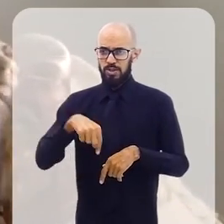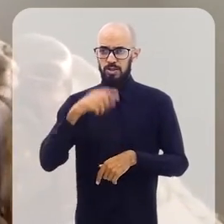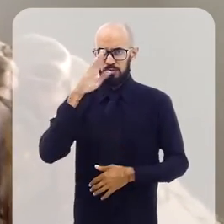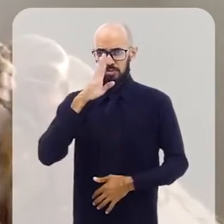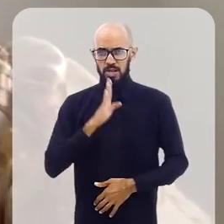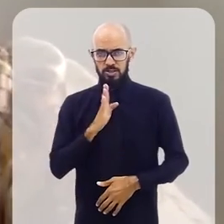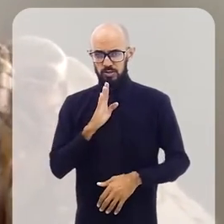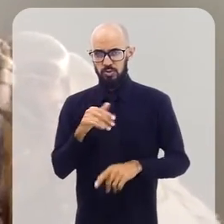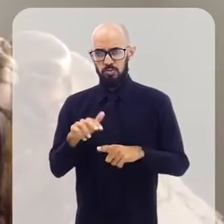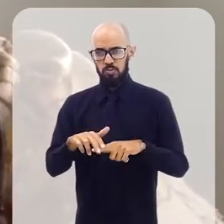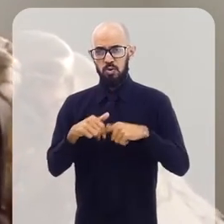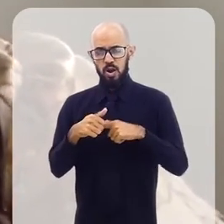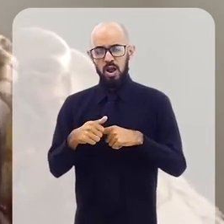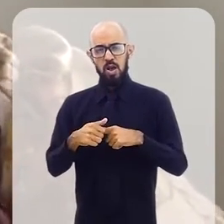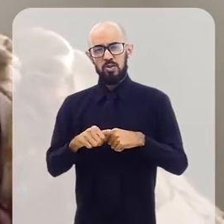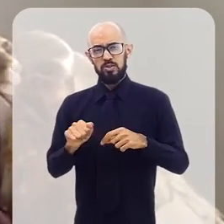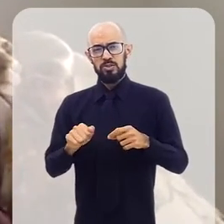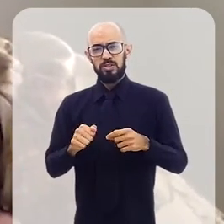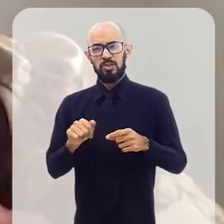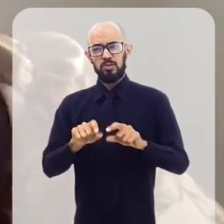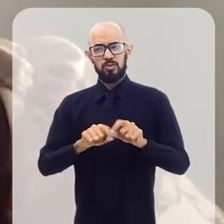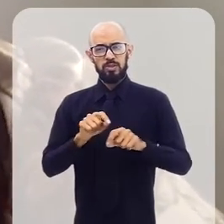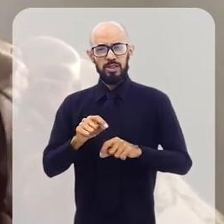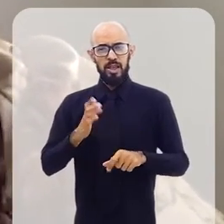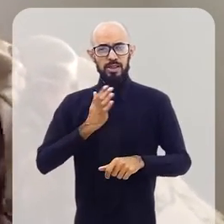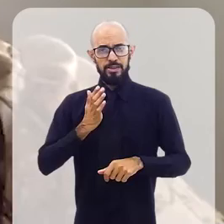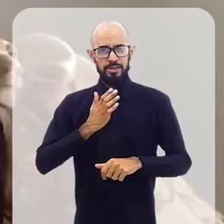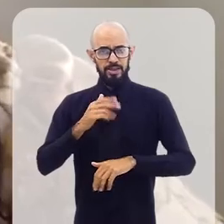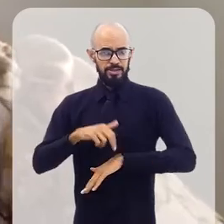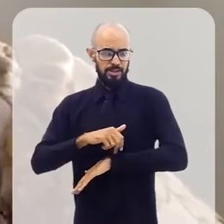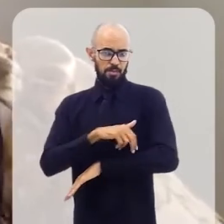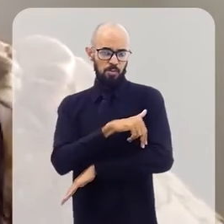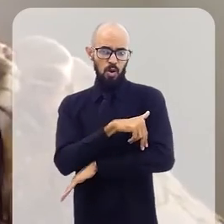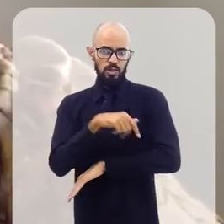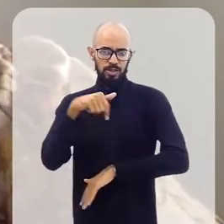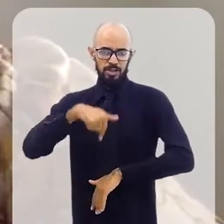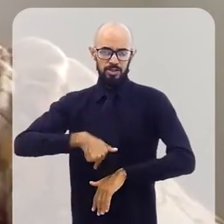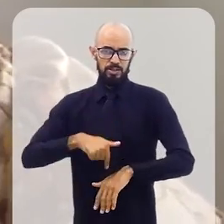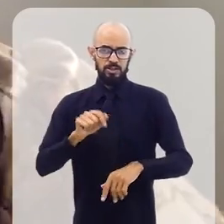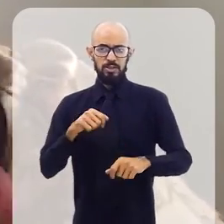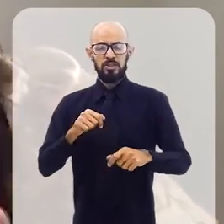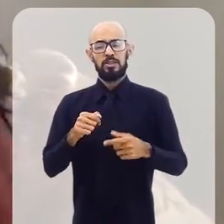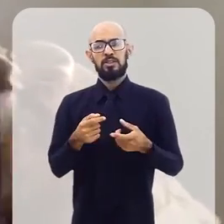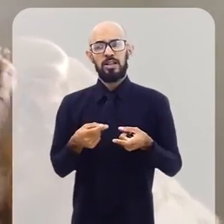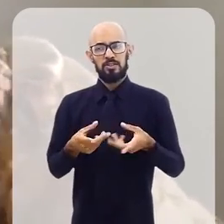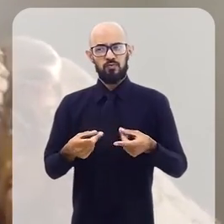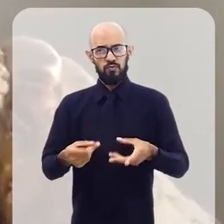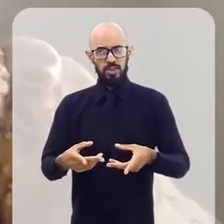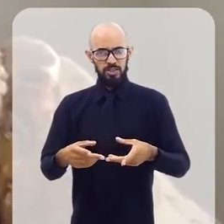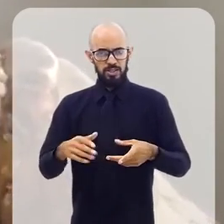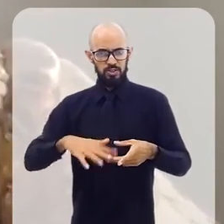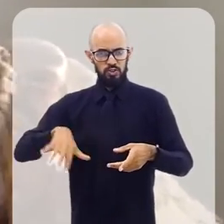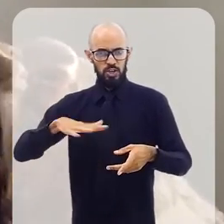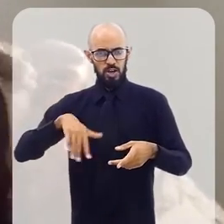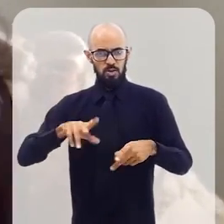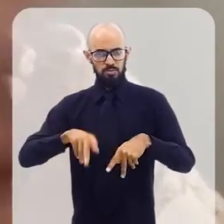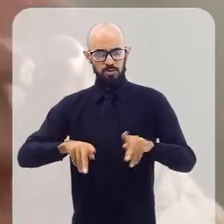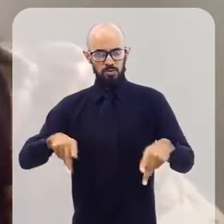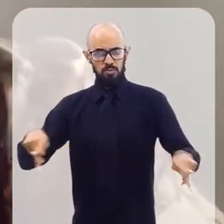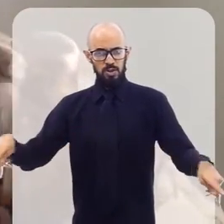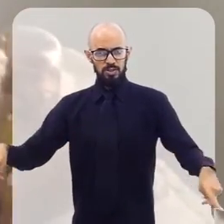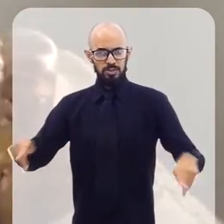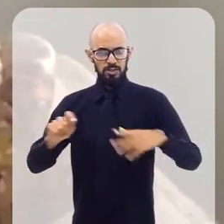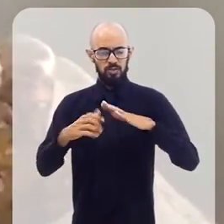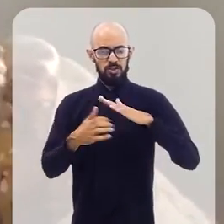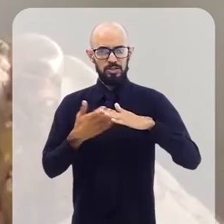ele veio para o Brasil, exatamente por conta da riqueza que a gente tem da indústria da moda, né? Tanto da indústria quanto do varejo da moda, falando de